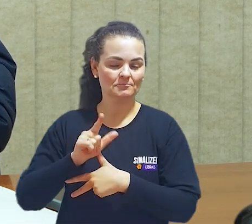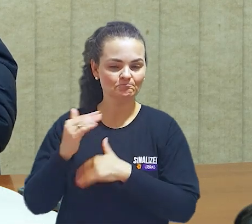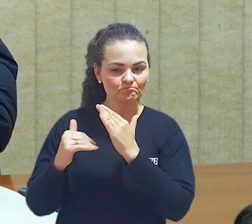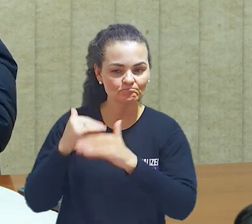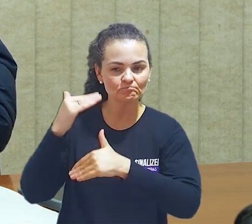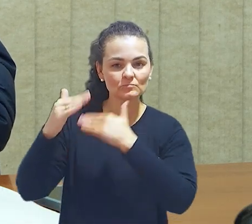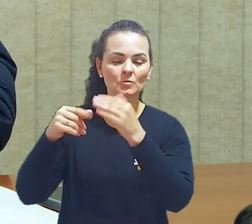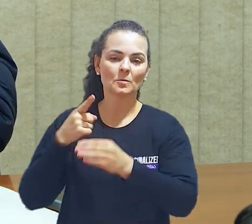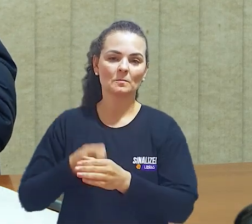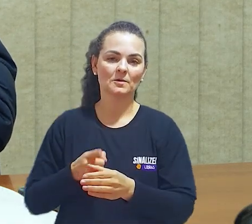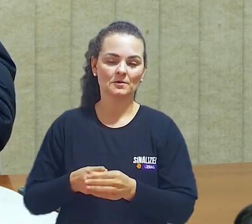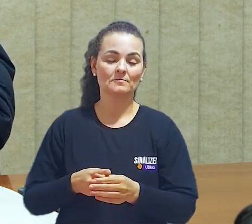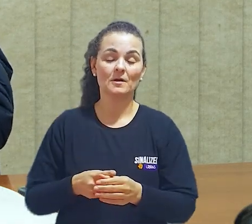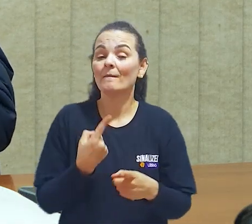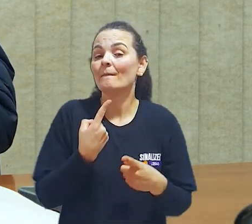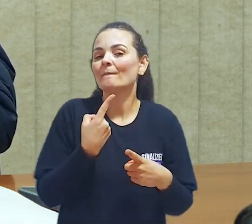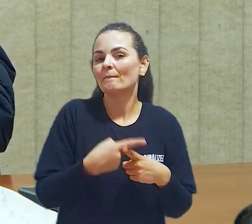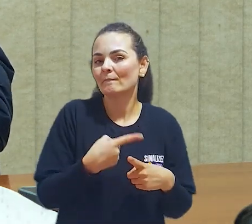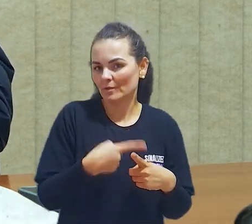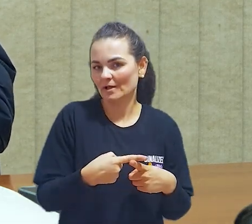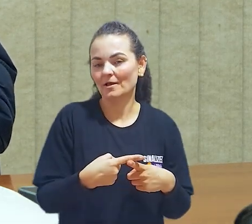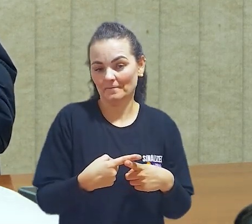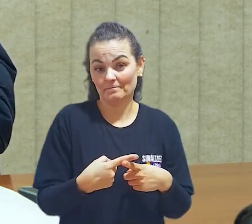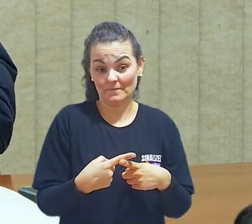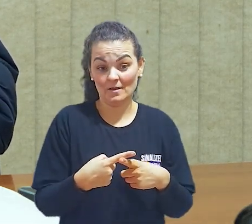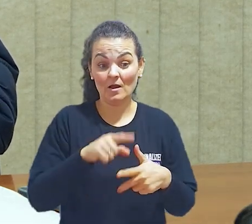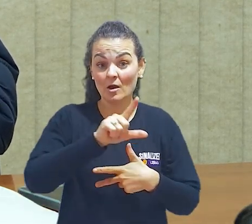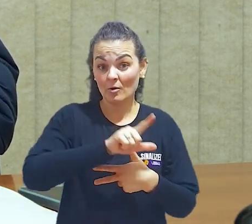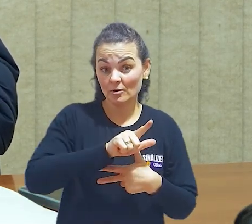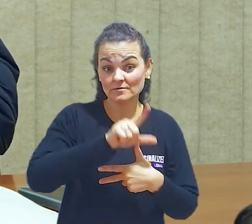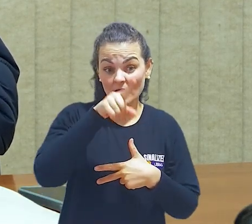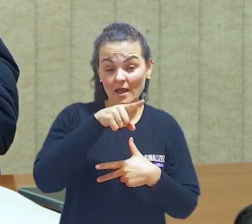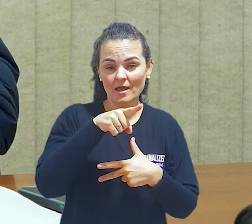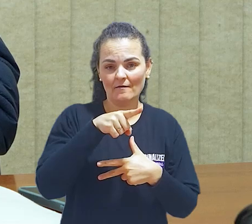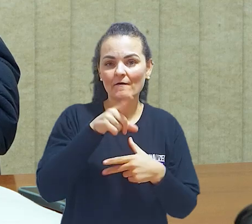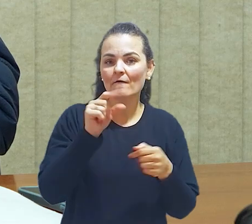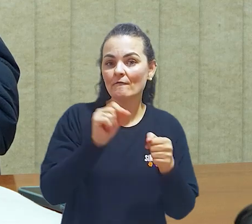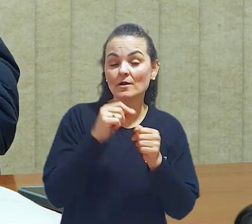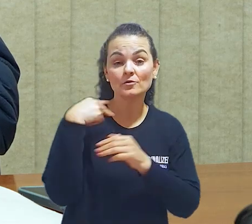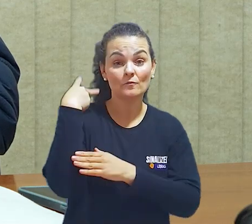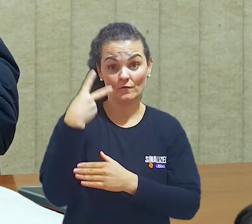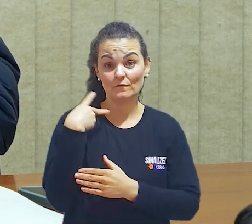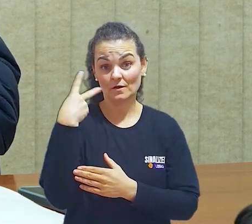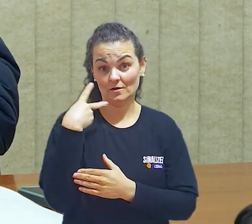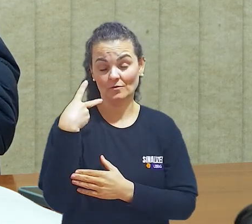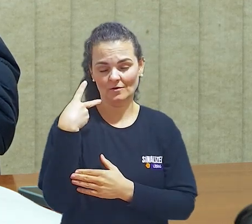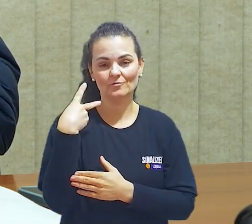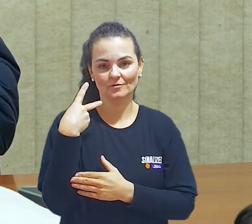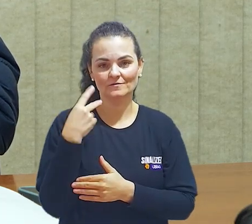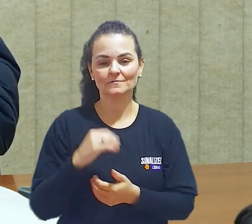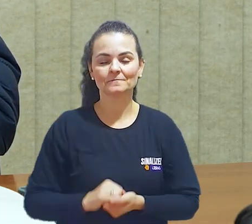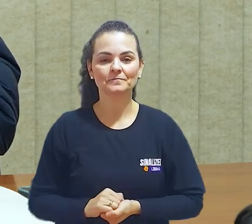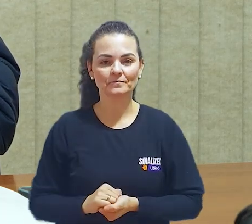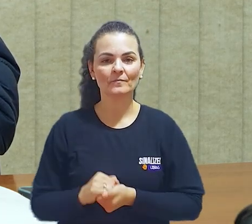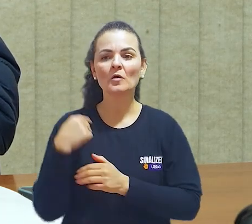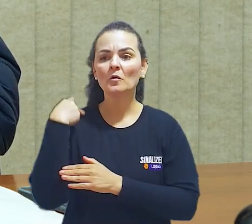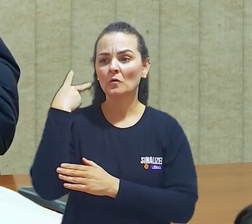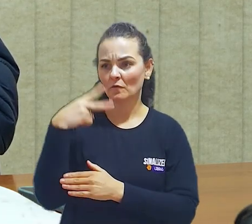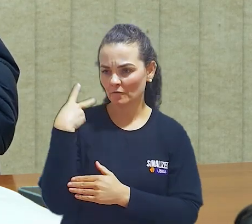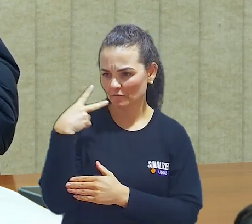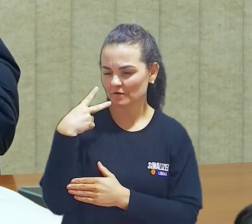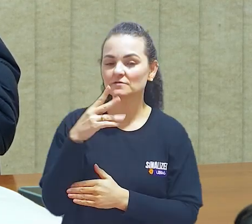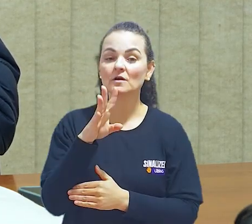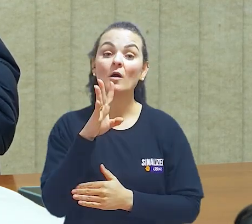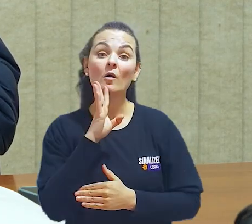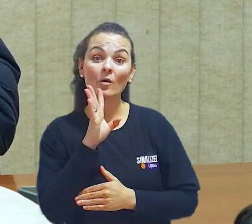desenvolvimento de um município. Porque o Legislativo é formado por vereadores. Vereadores que muitas das vezes conhecem os